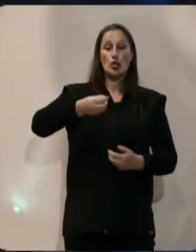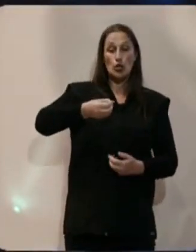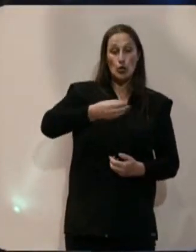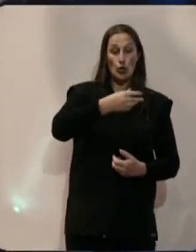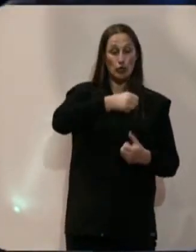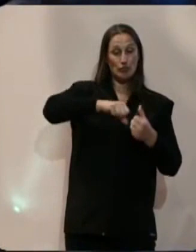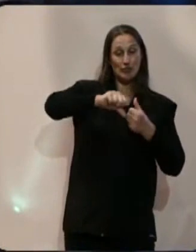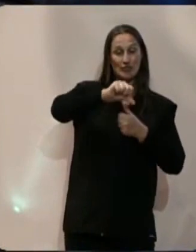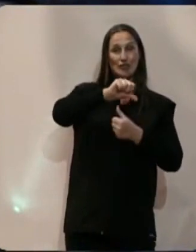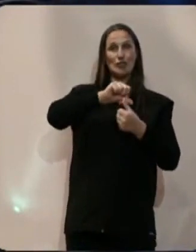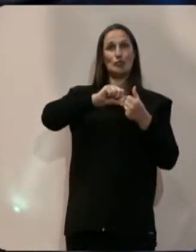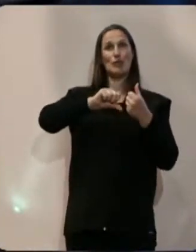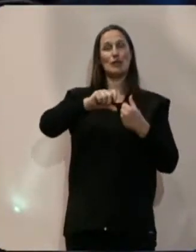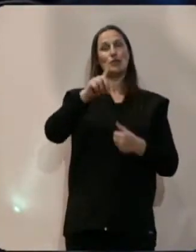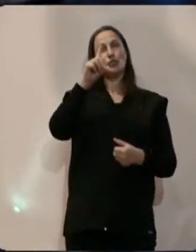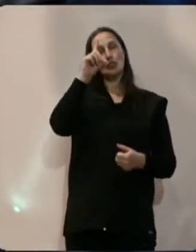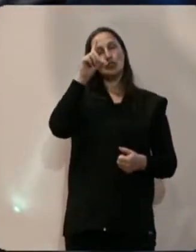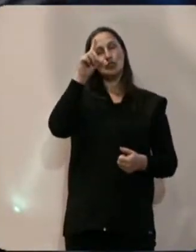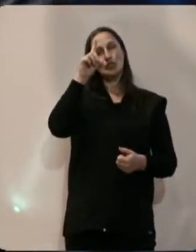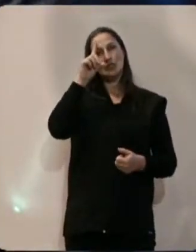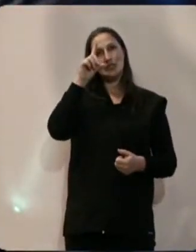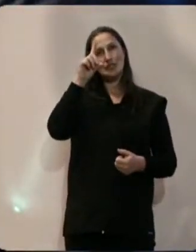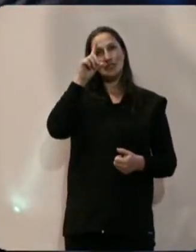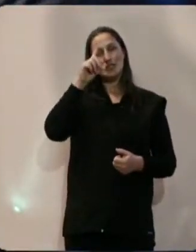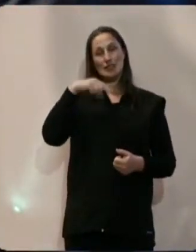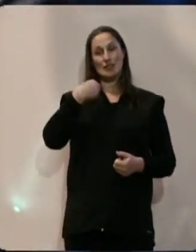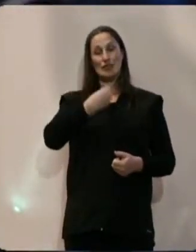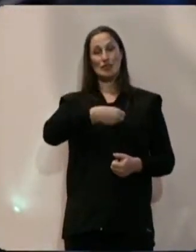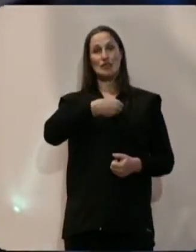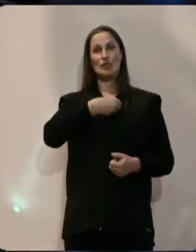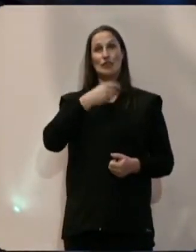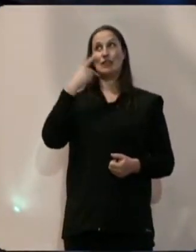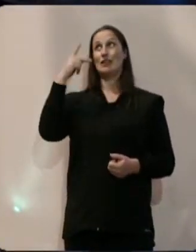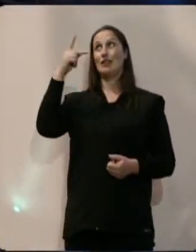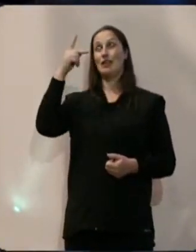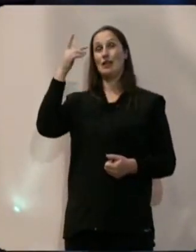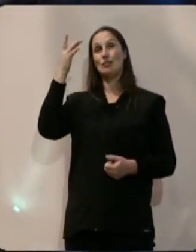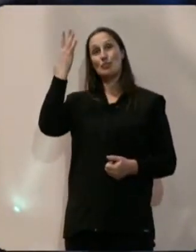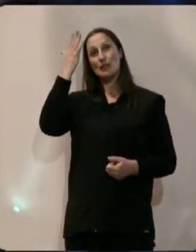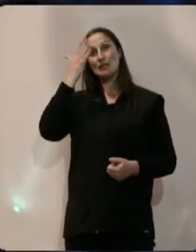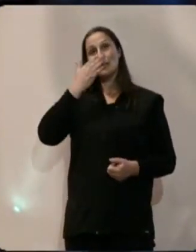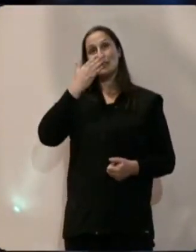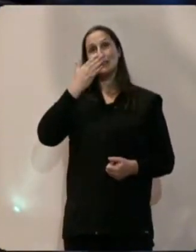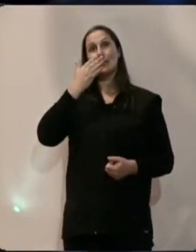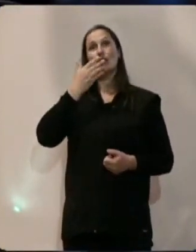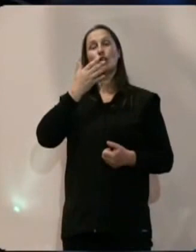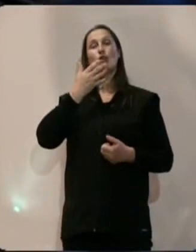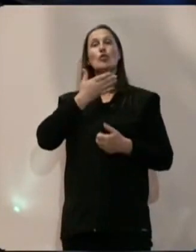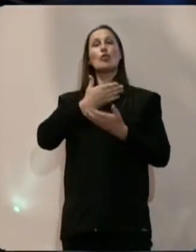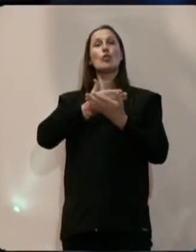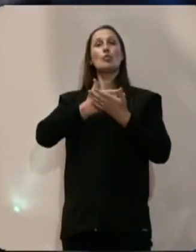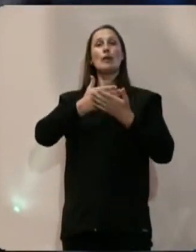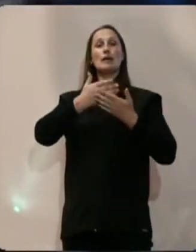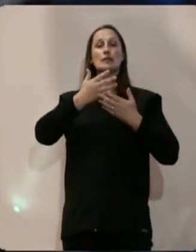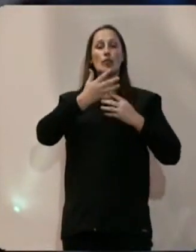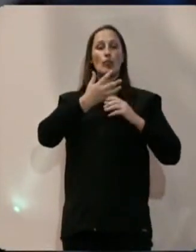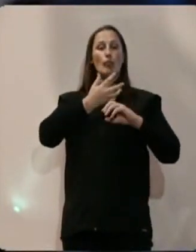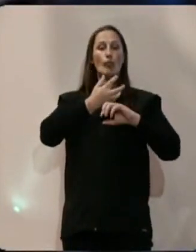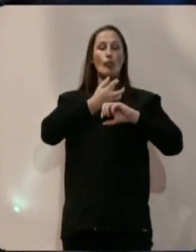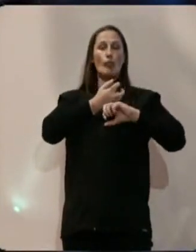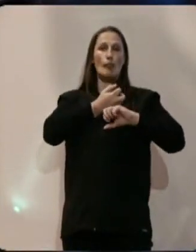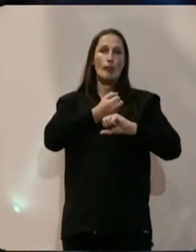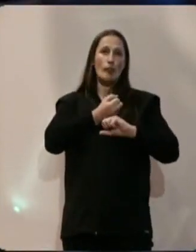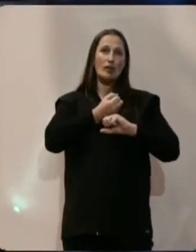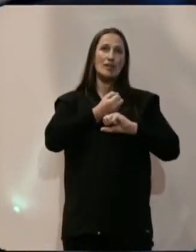renovado constantemente pela presença do Senhor na nossa vida, a gente fica seco, a gente está morrendo por